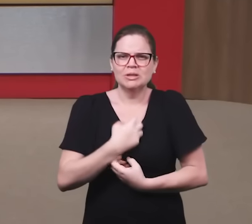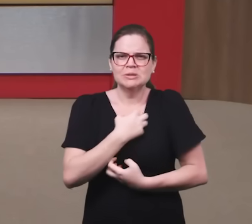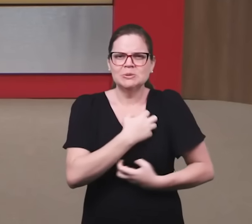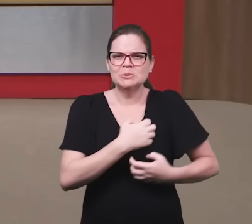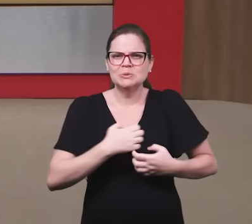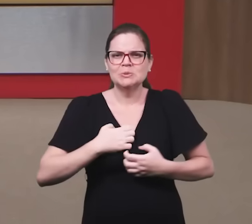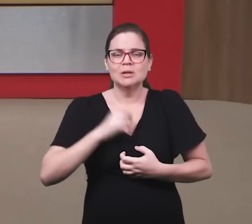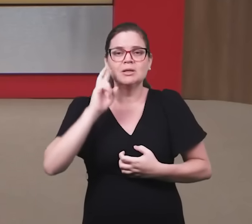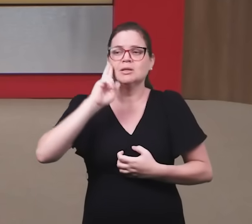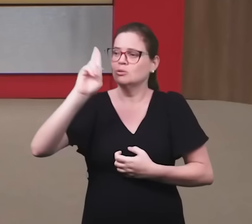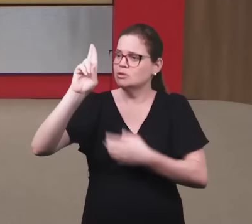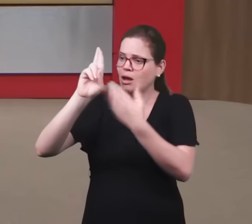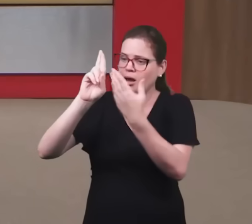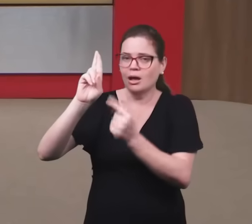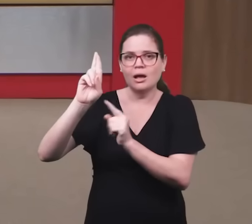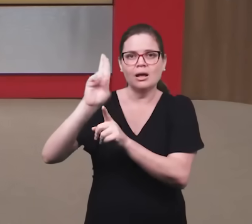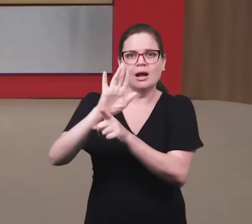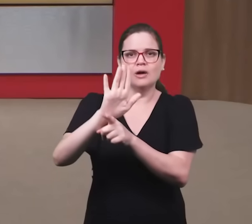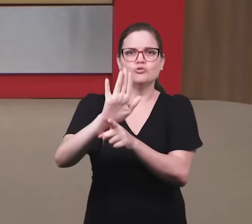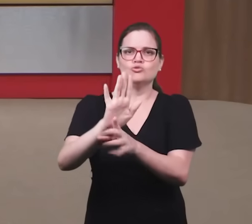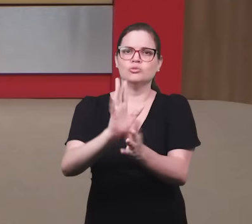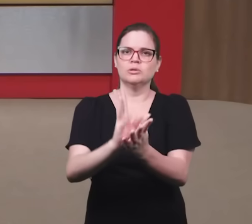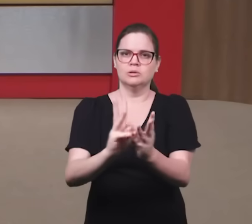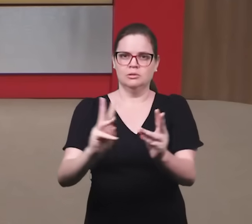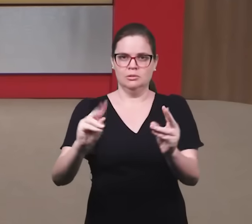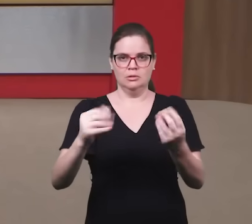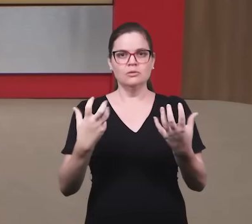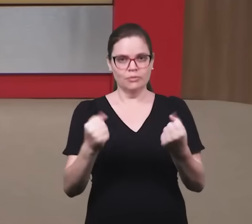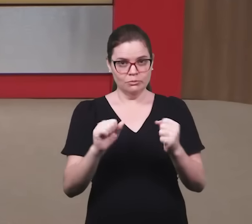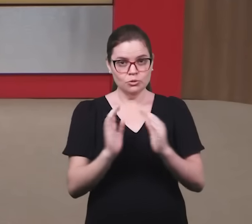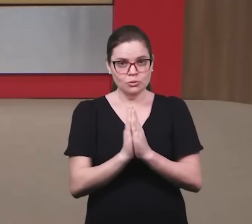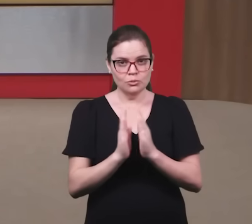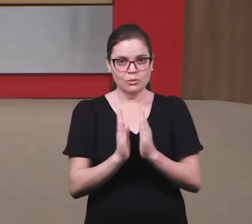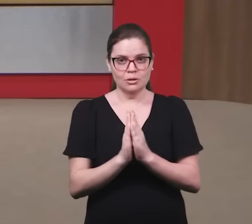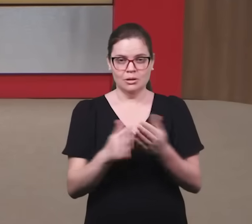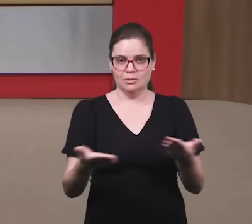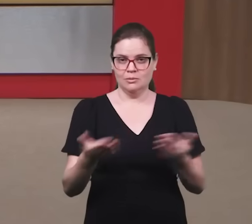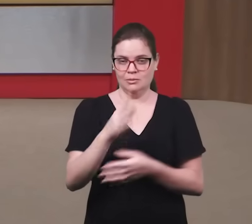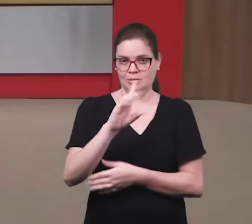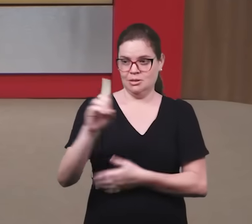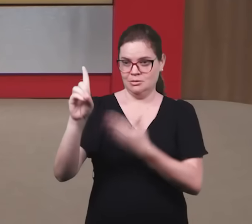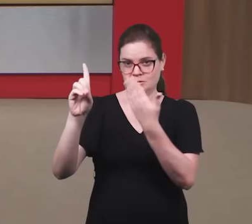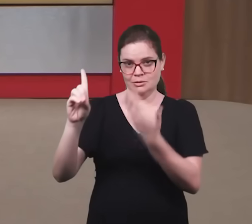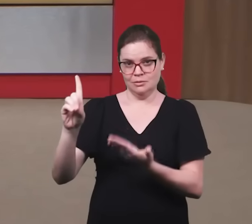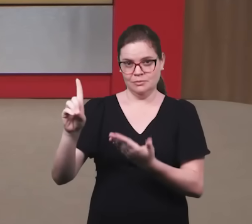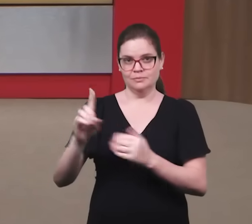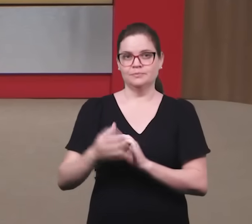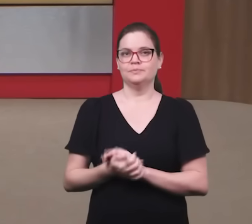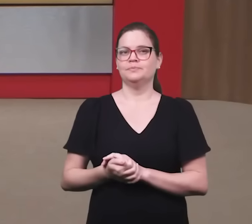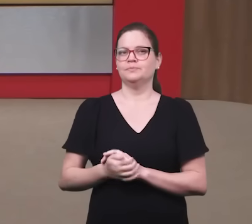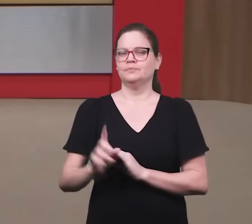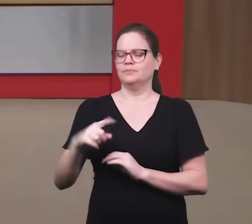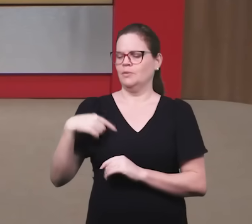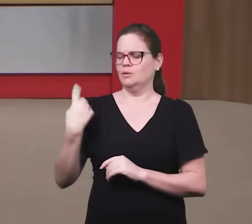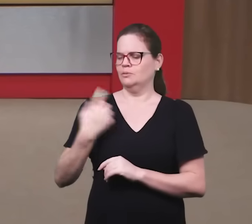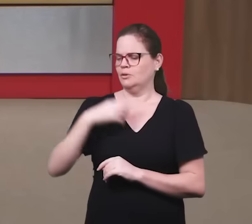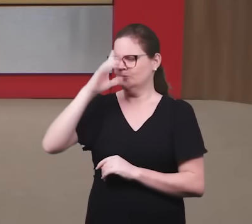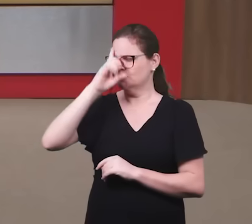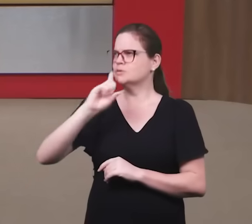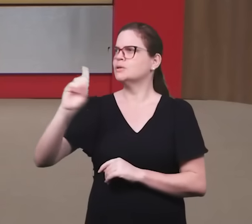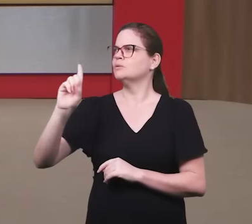angústia, nas suas batalhas. Vamos orar a este Deus glorioso. Senhor Deus, nós